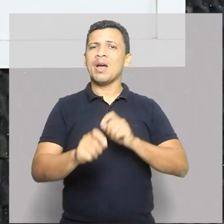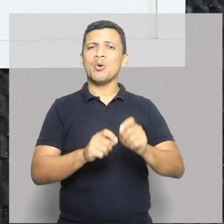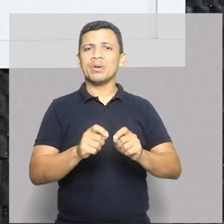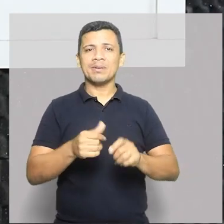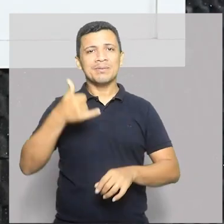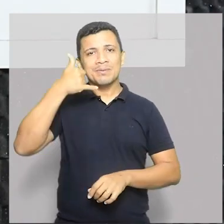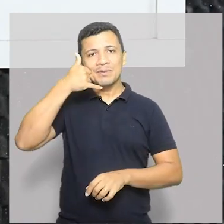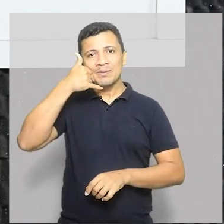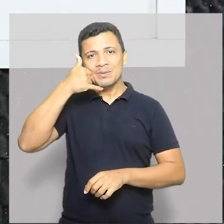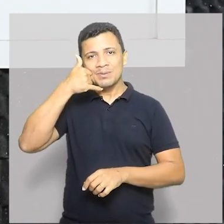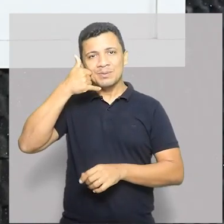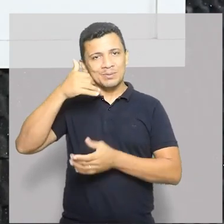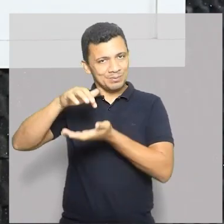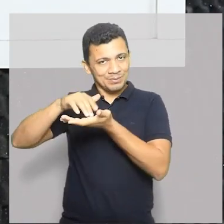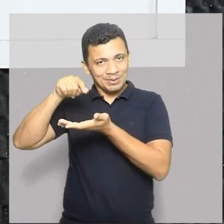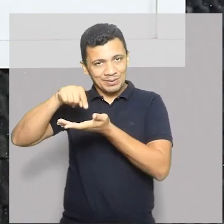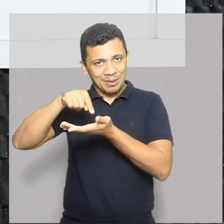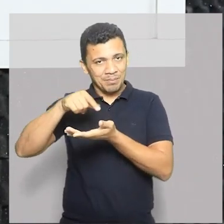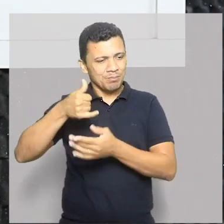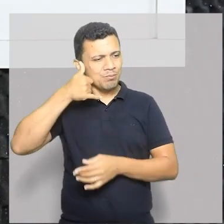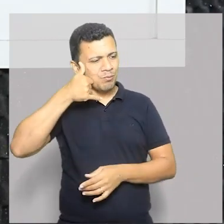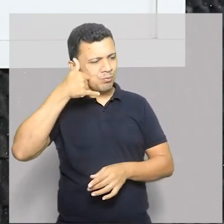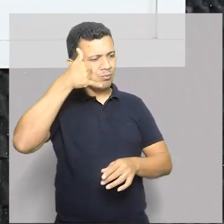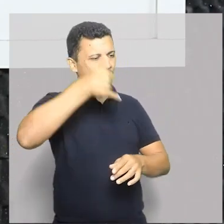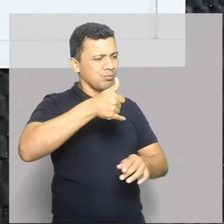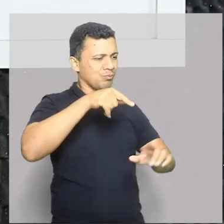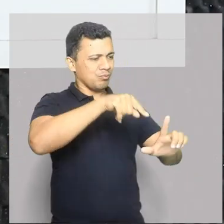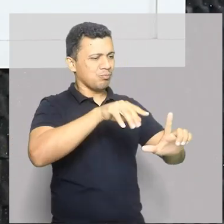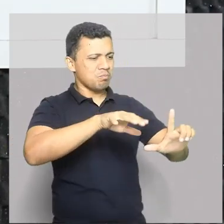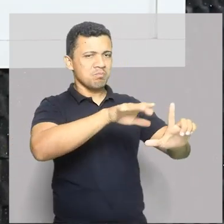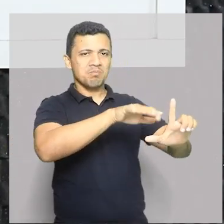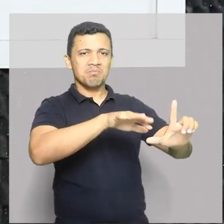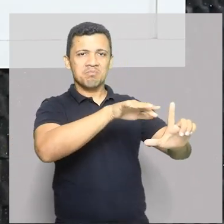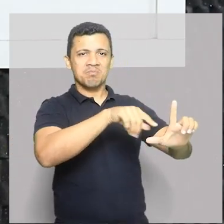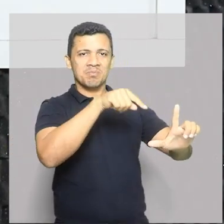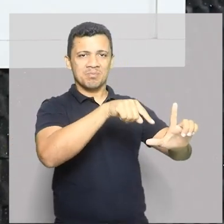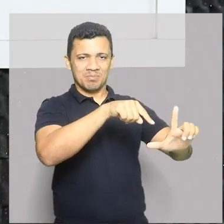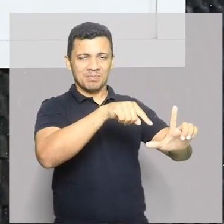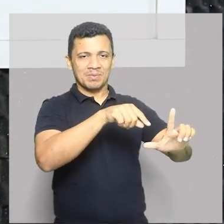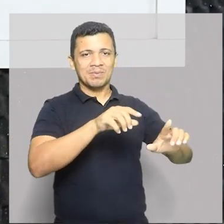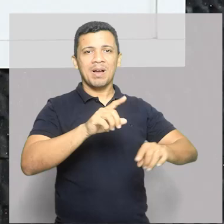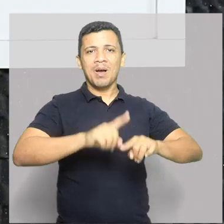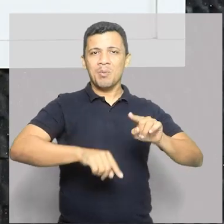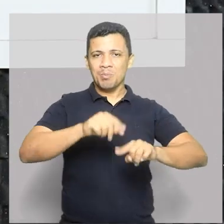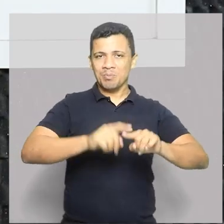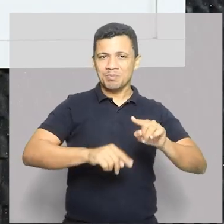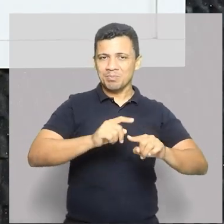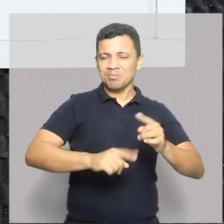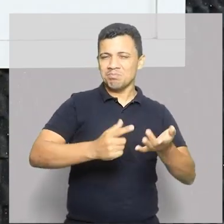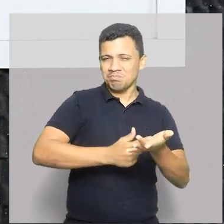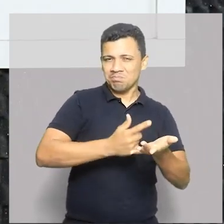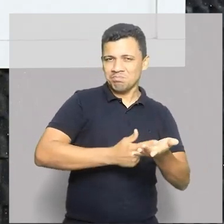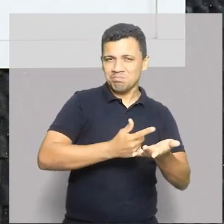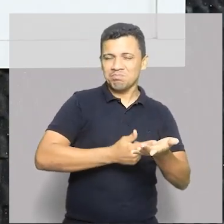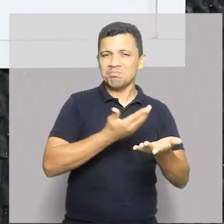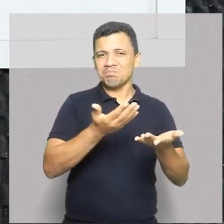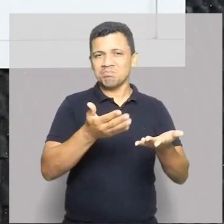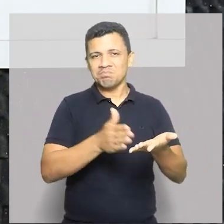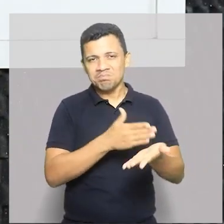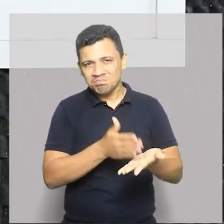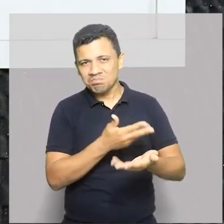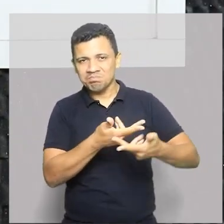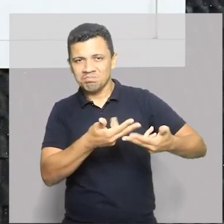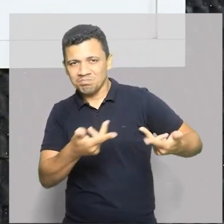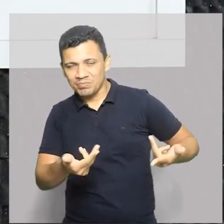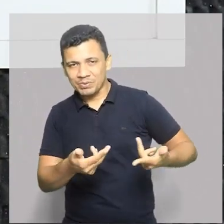teu dispositivo para o nosso QR Code que vai estar na descrição aqui do nosso material, tá bom? E hoje, adivinha o que nós vamos fazer?